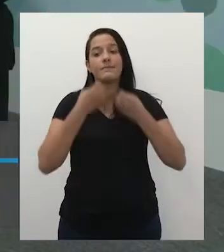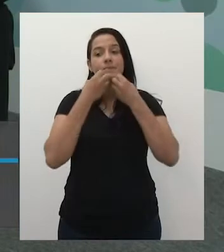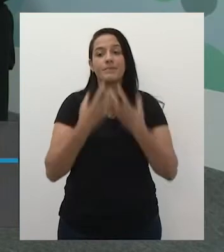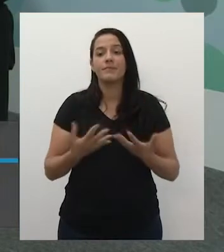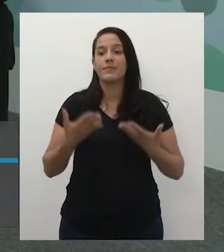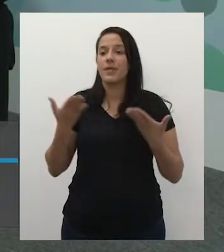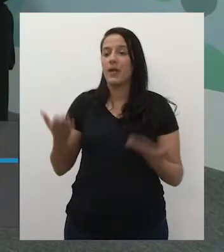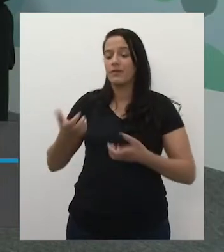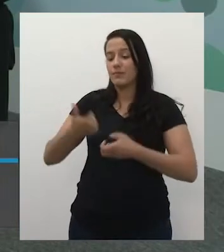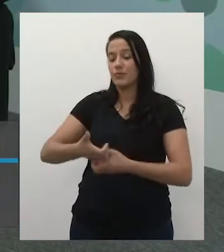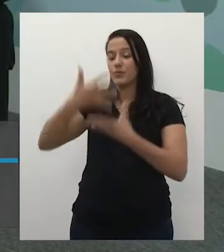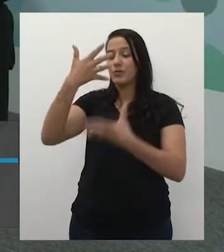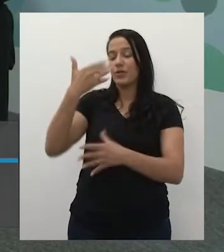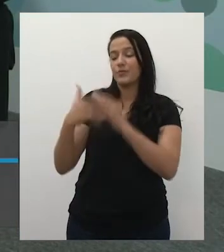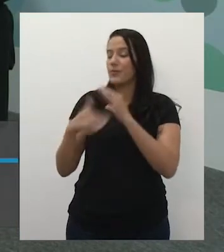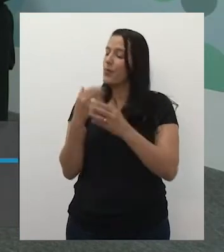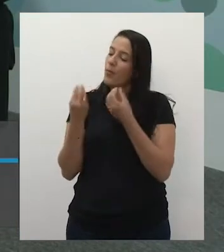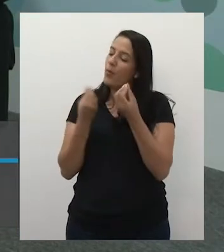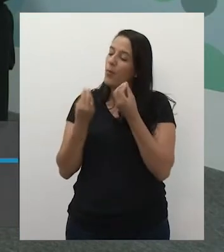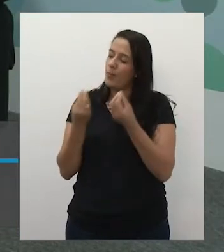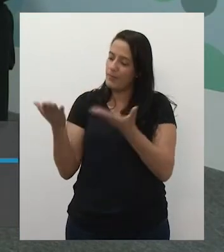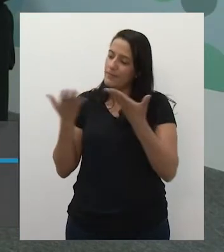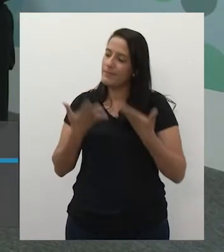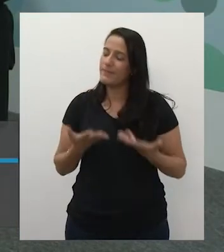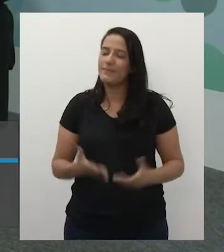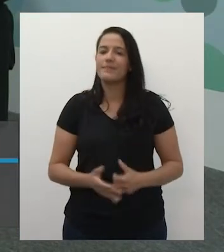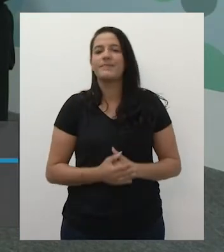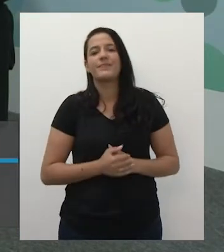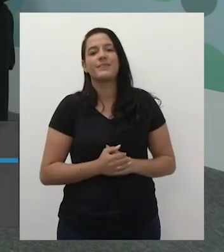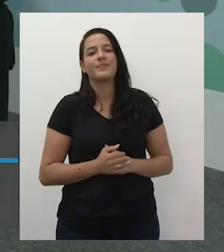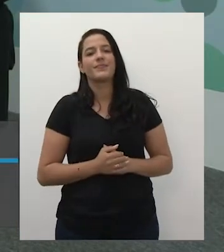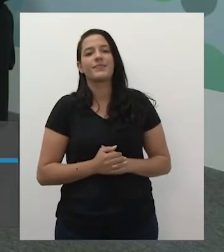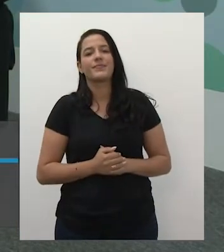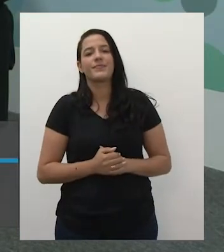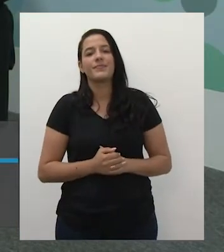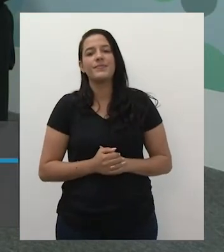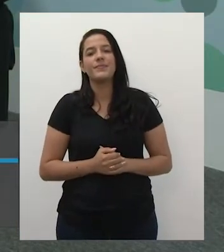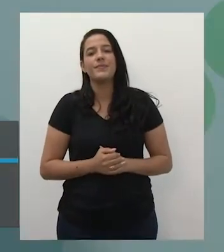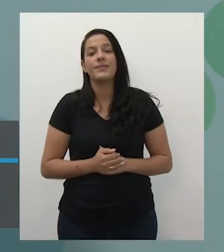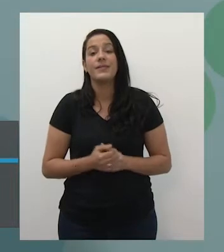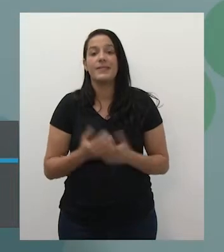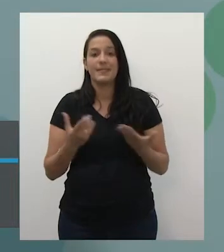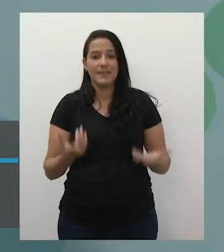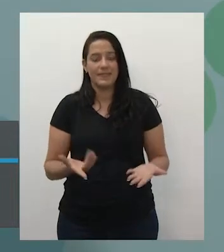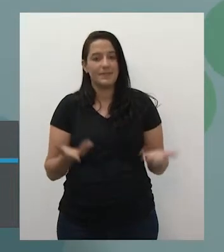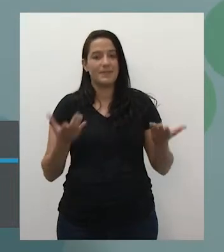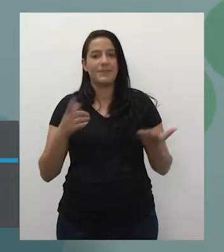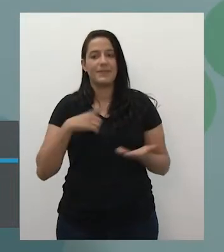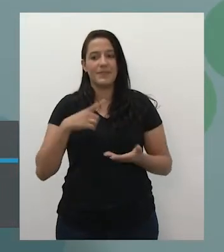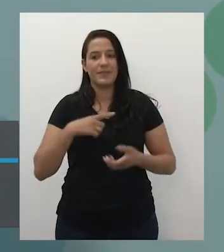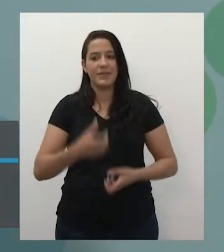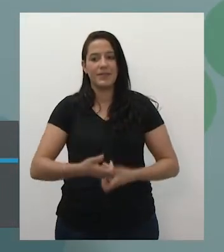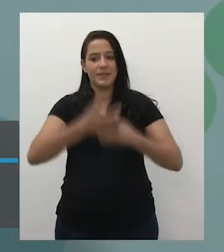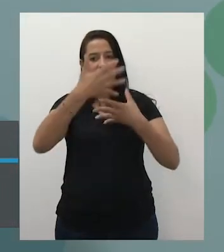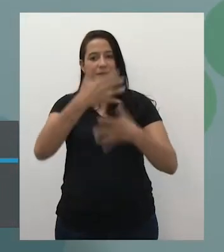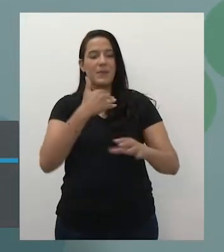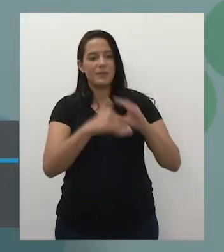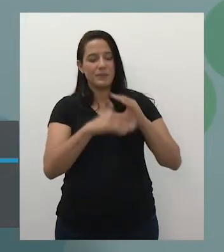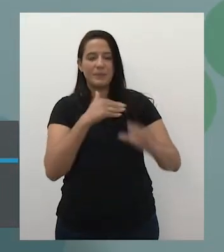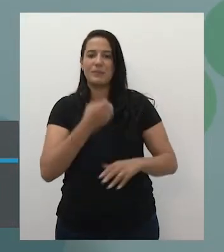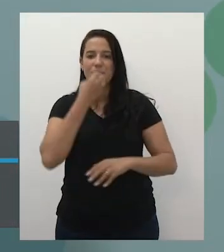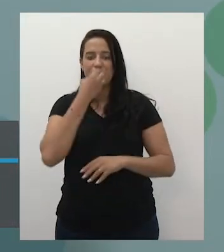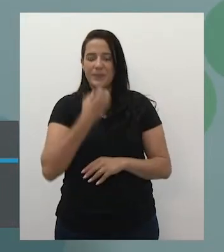conseguindo experimentar isso constantemente, né? Não é porque uma vez deu certo que eu não preciso nunca mais reavaliar o que eu estou fazendo,